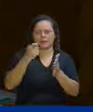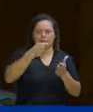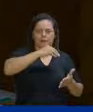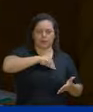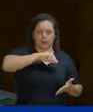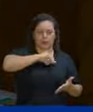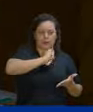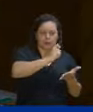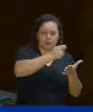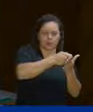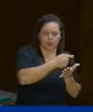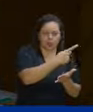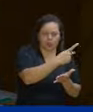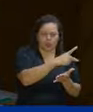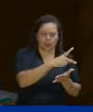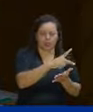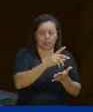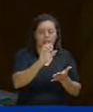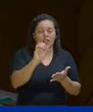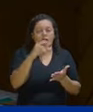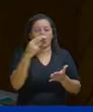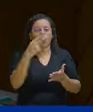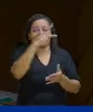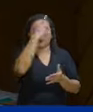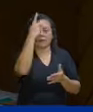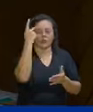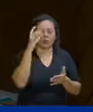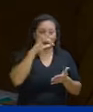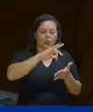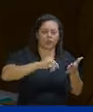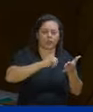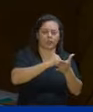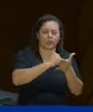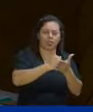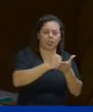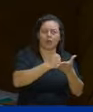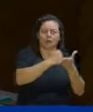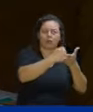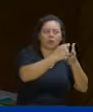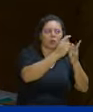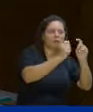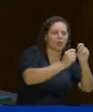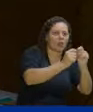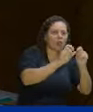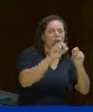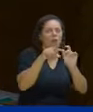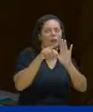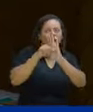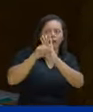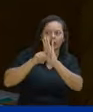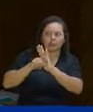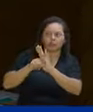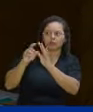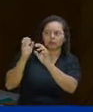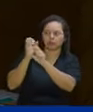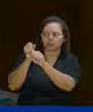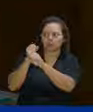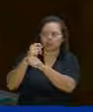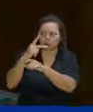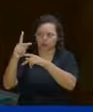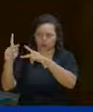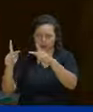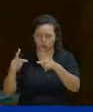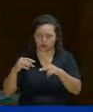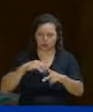remunerada, pessoal contratado para apoio administrativo e operacional, fiscais e delegados